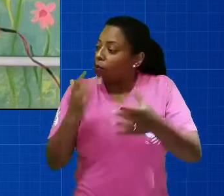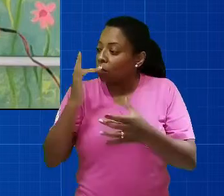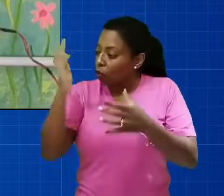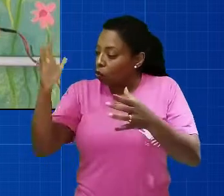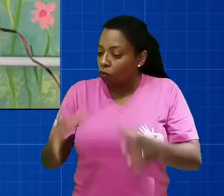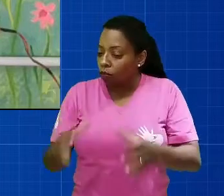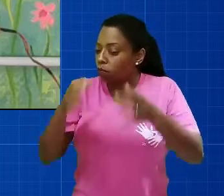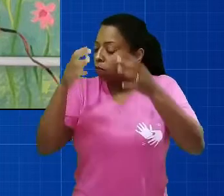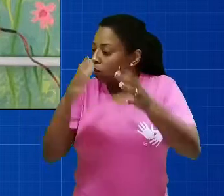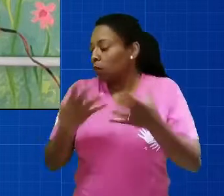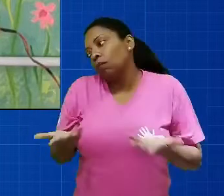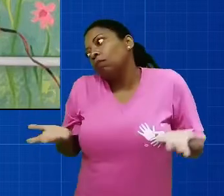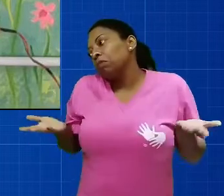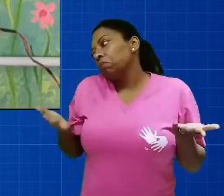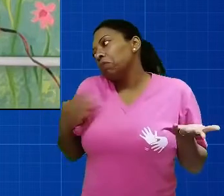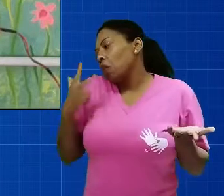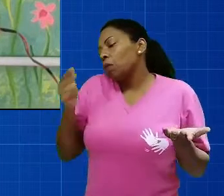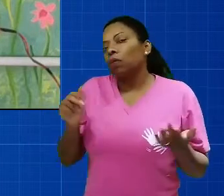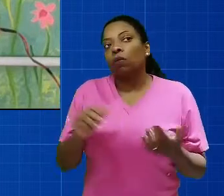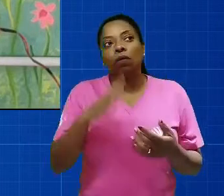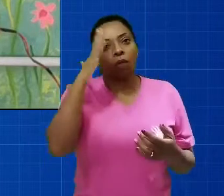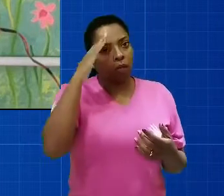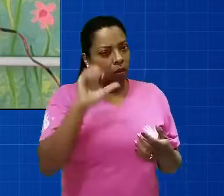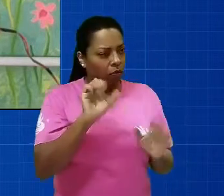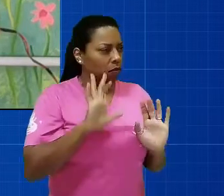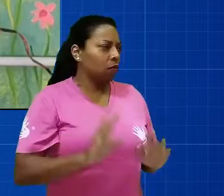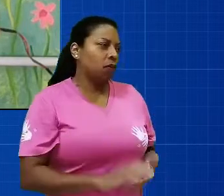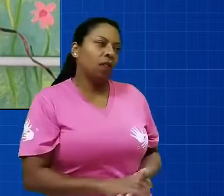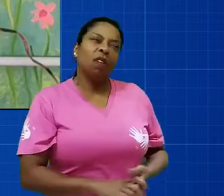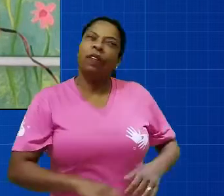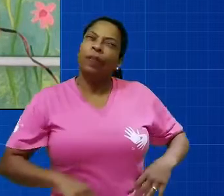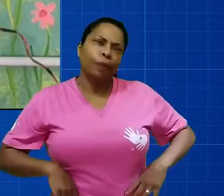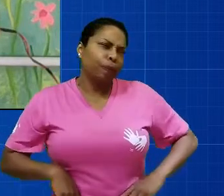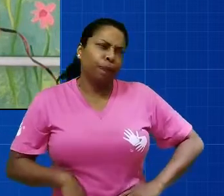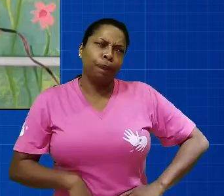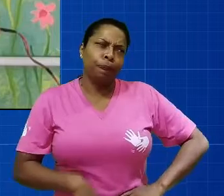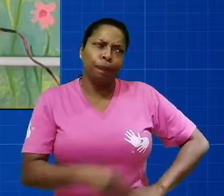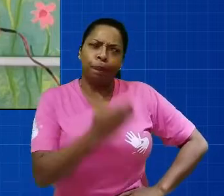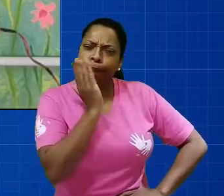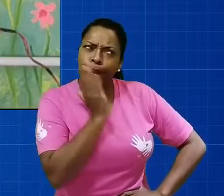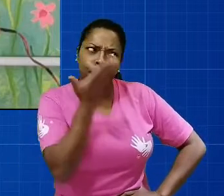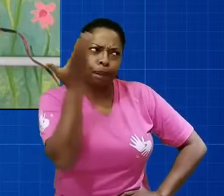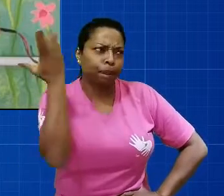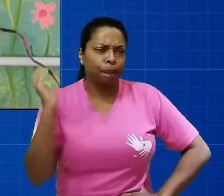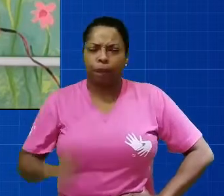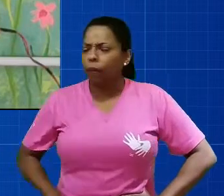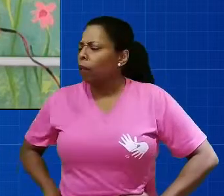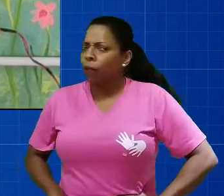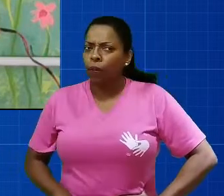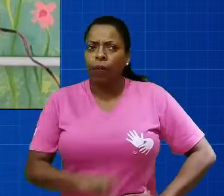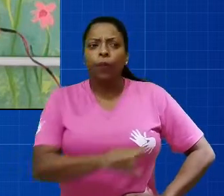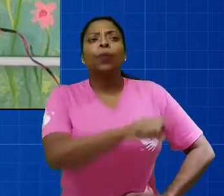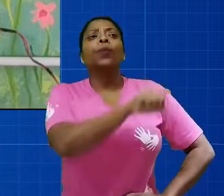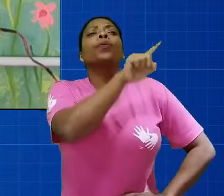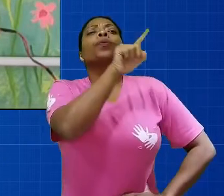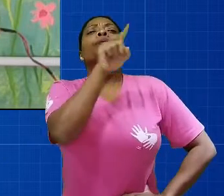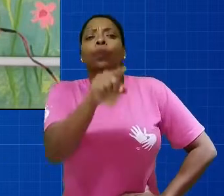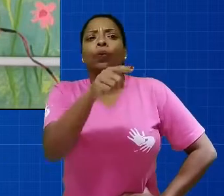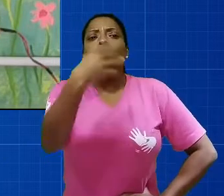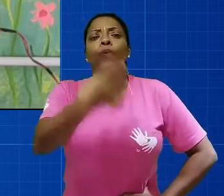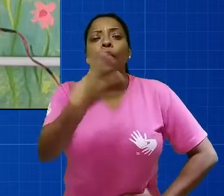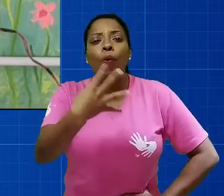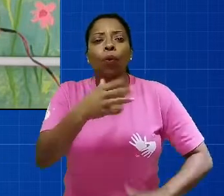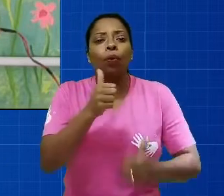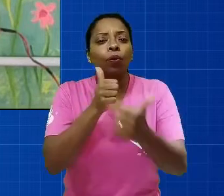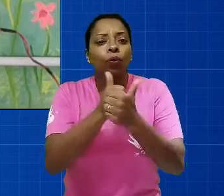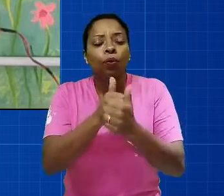o sábio deixou a cara uma expressão ruim e se dirigiu para o